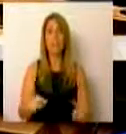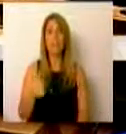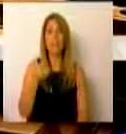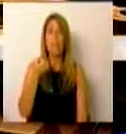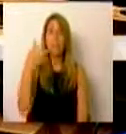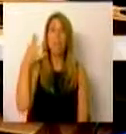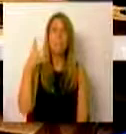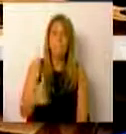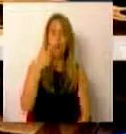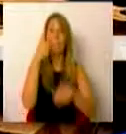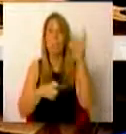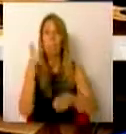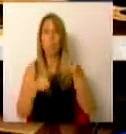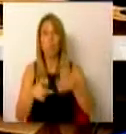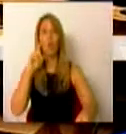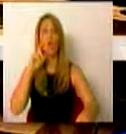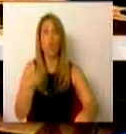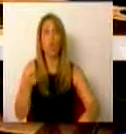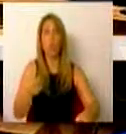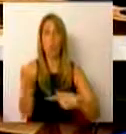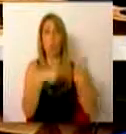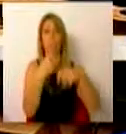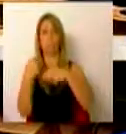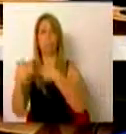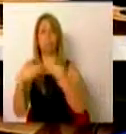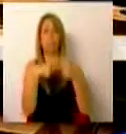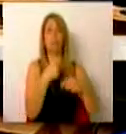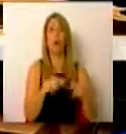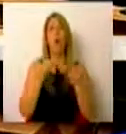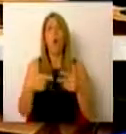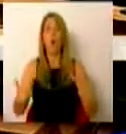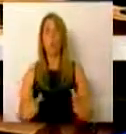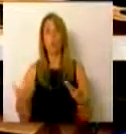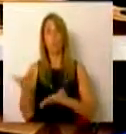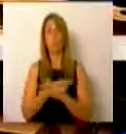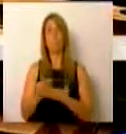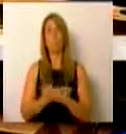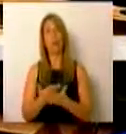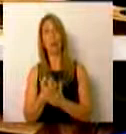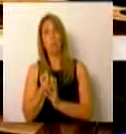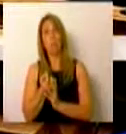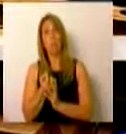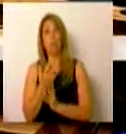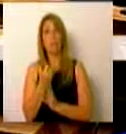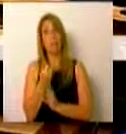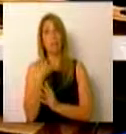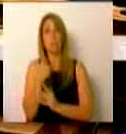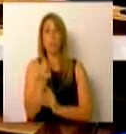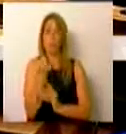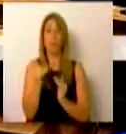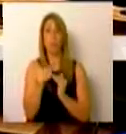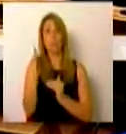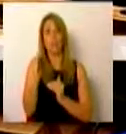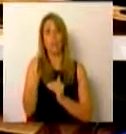mediadores. Hoje este mercado tem pouco mais de 20 mil mediadores, o que significa que